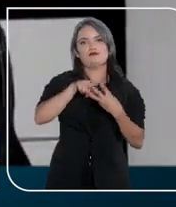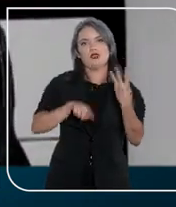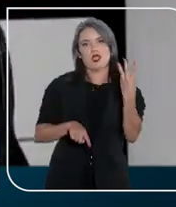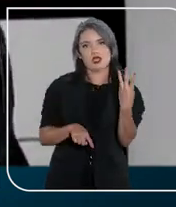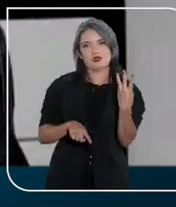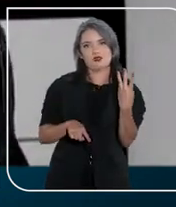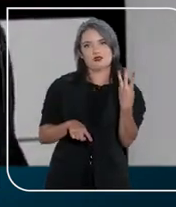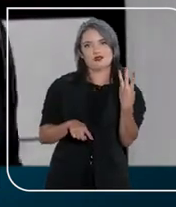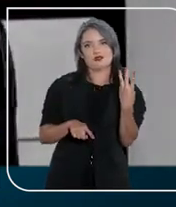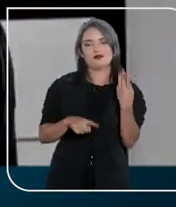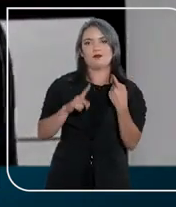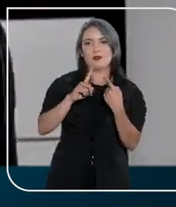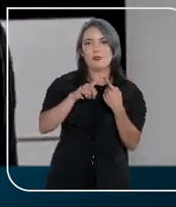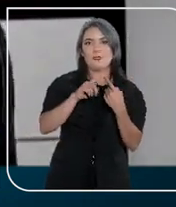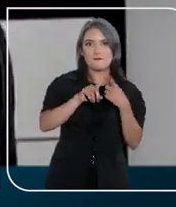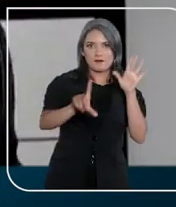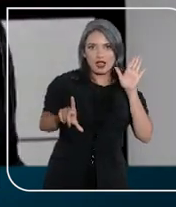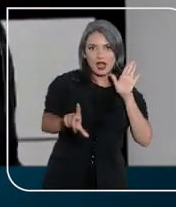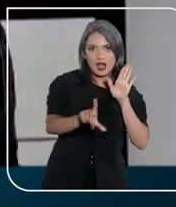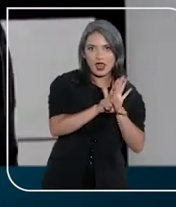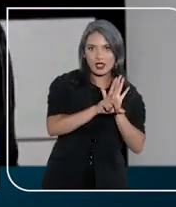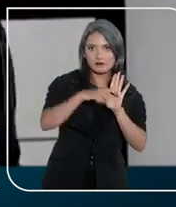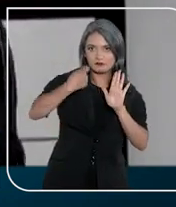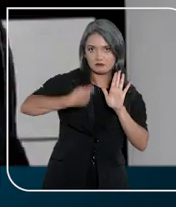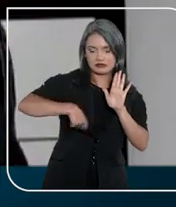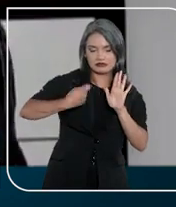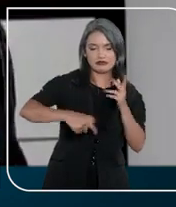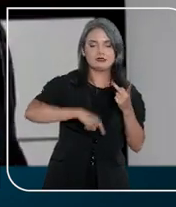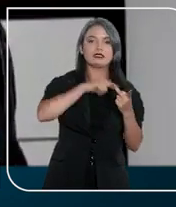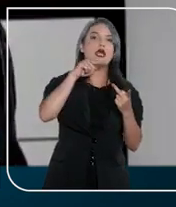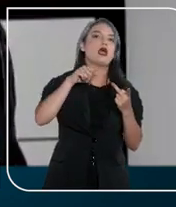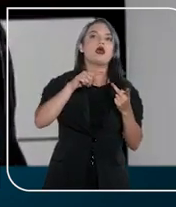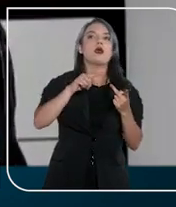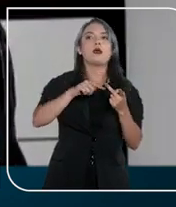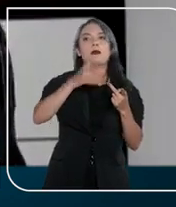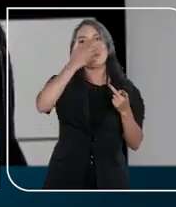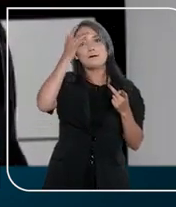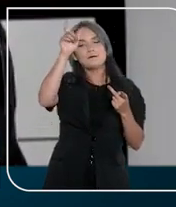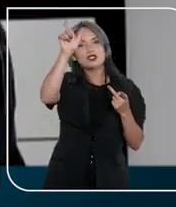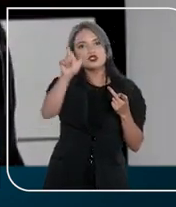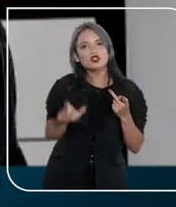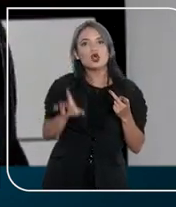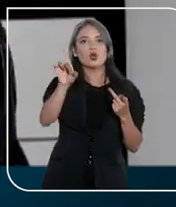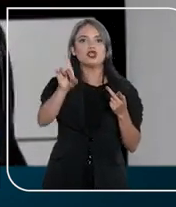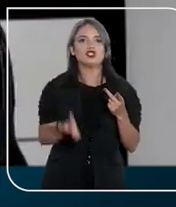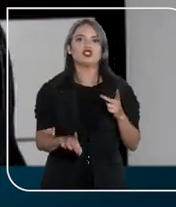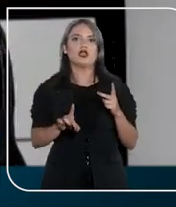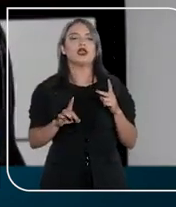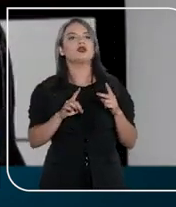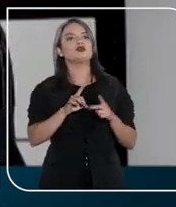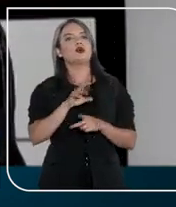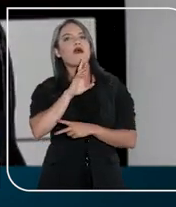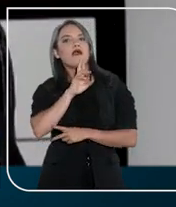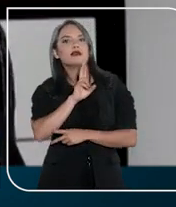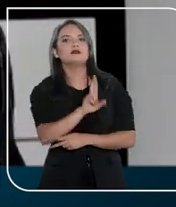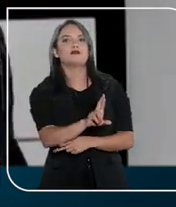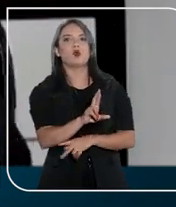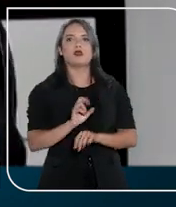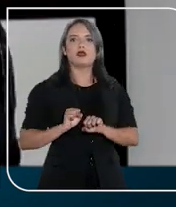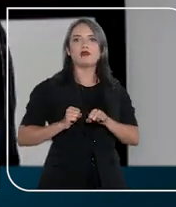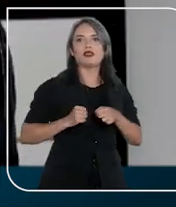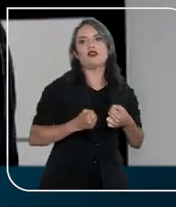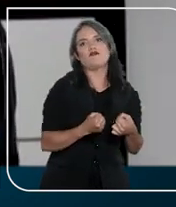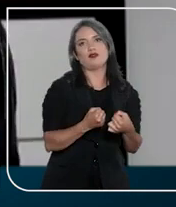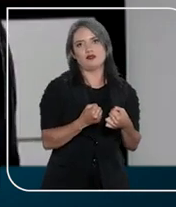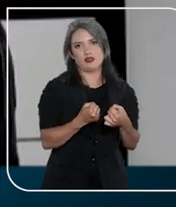citei. Nós temos o pilar da legalidade, o contraditório e a ampla defesa que nós vamos aplicar quando esse candidato tem acesso aqui